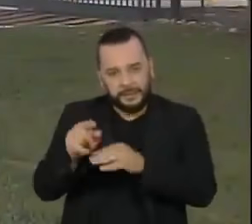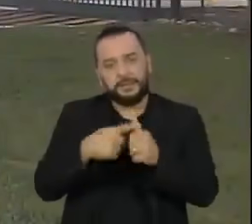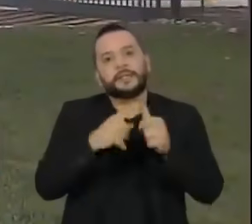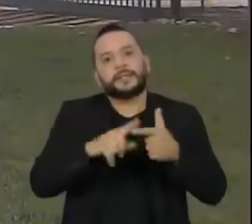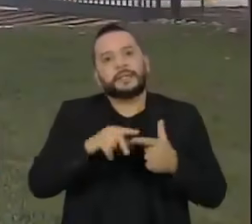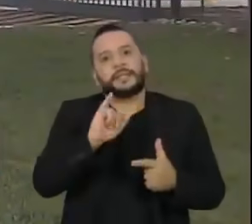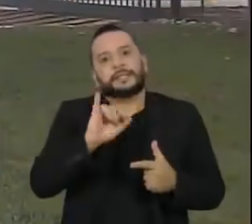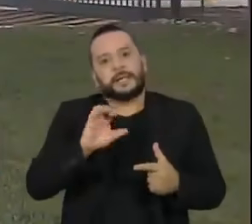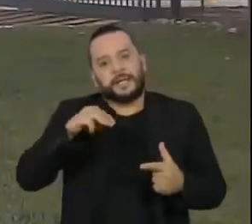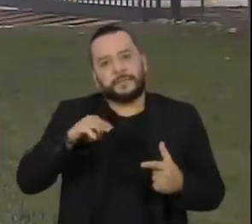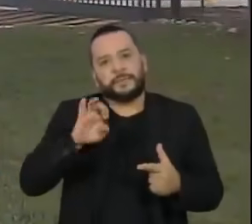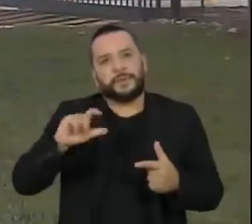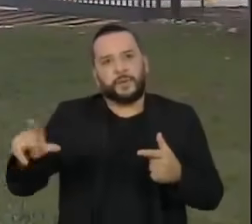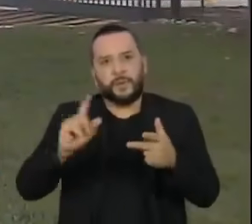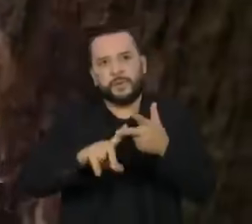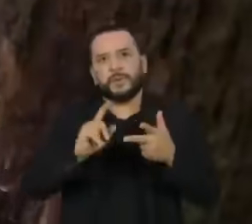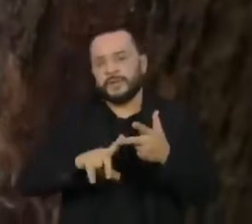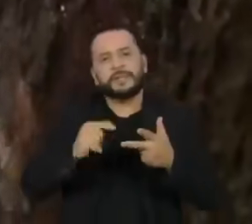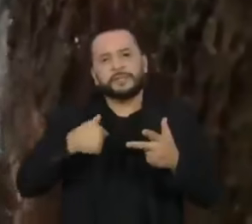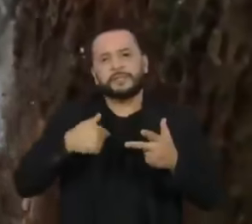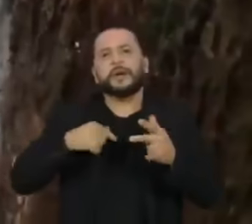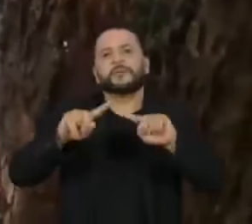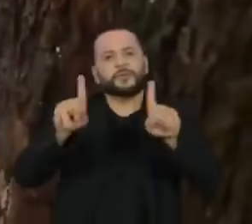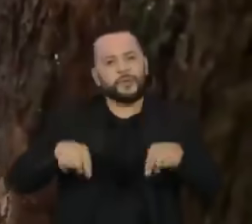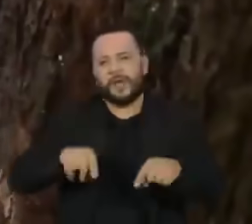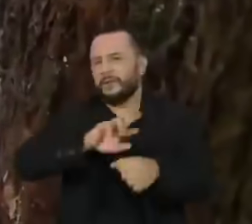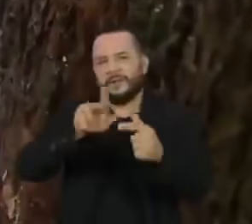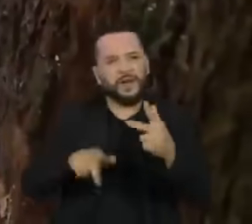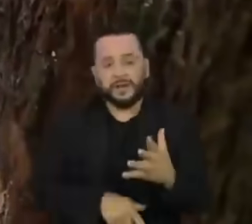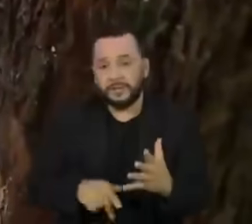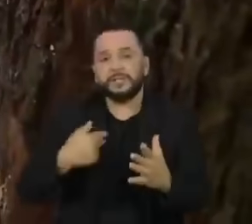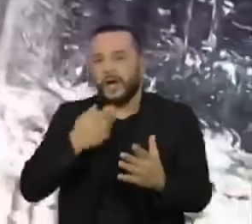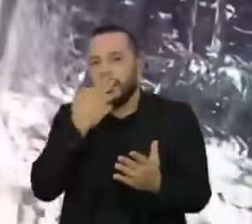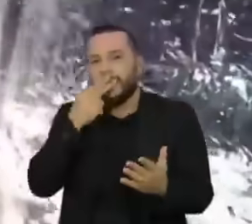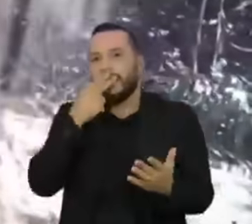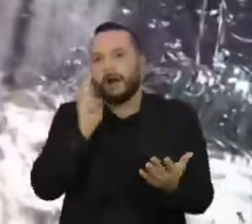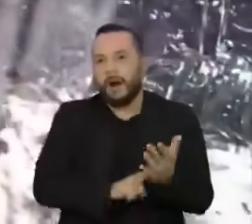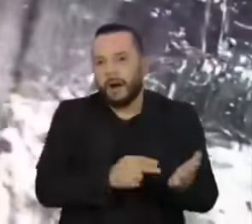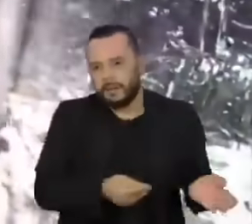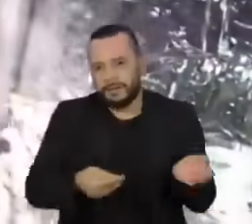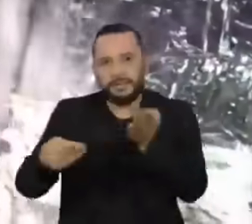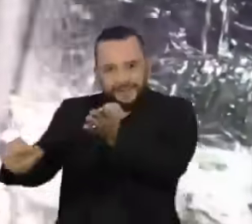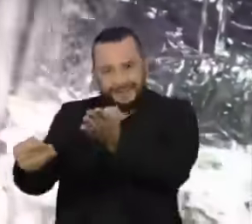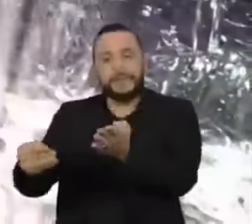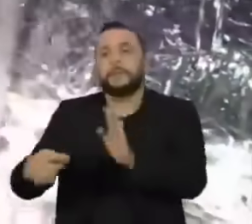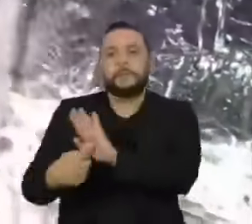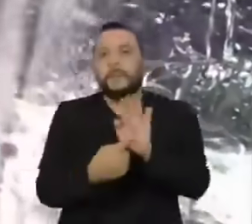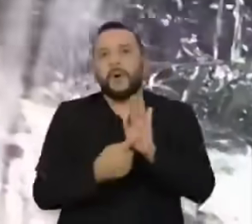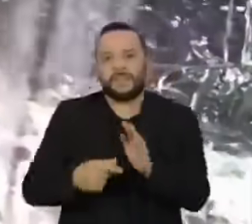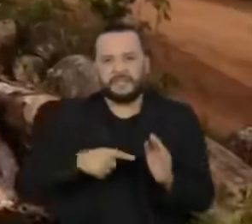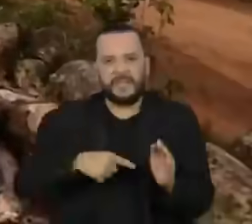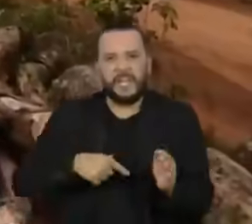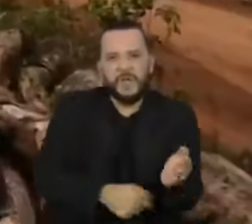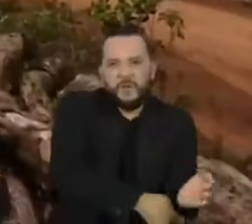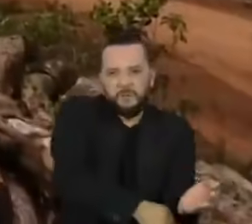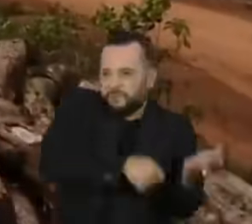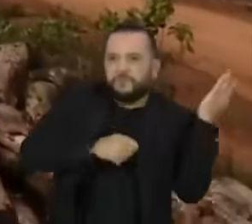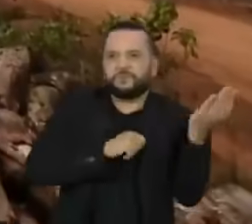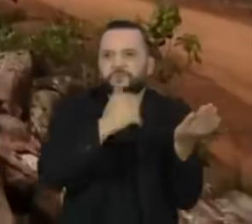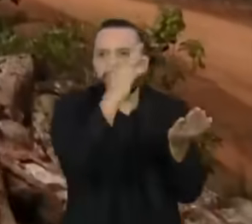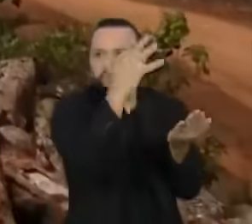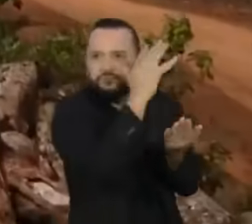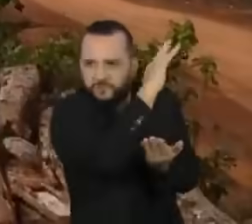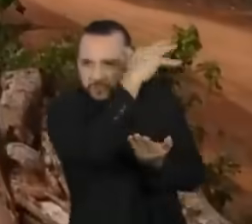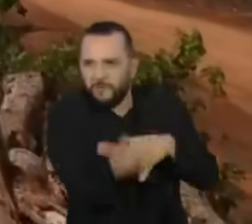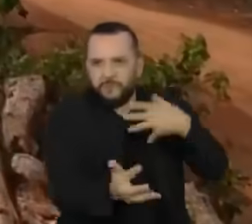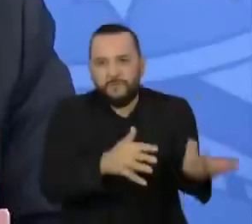e servidores publicaram uma carta em que afirmam que todo o processo de apuração de infrações ambientais está parado por causa